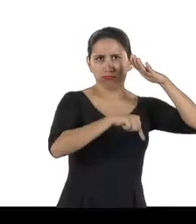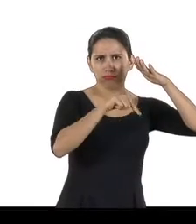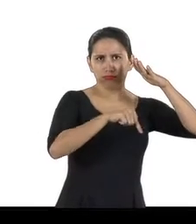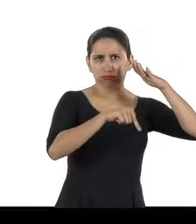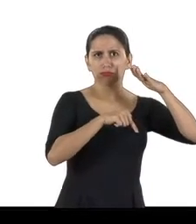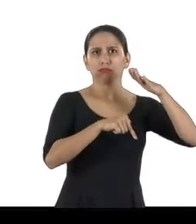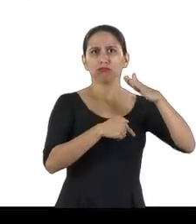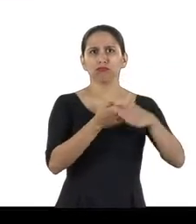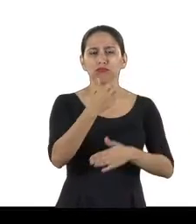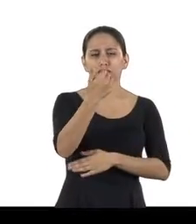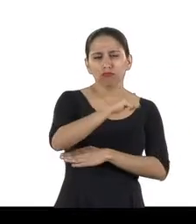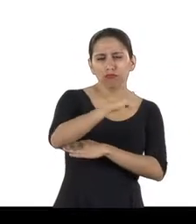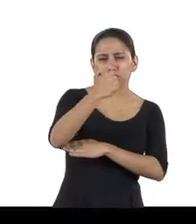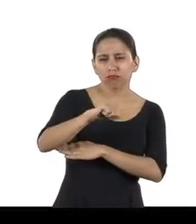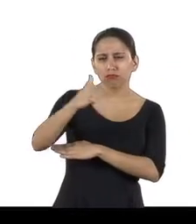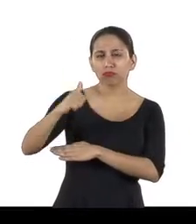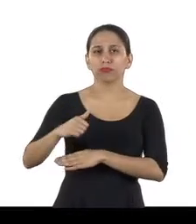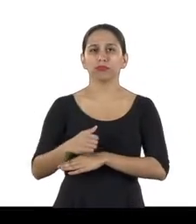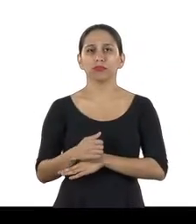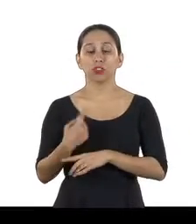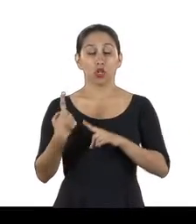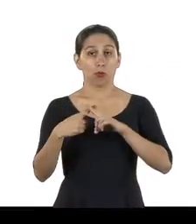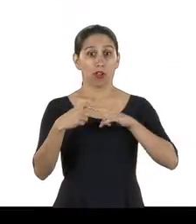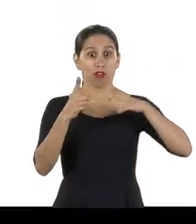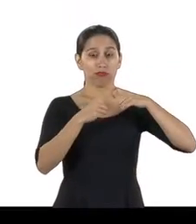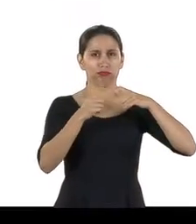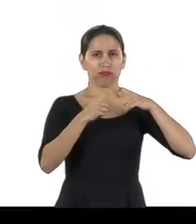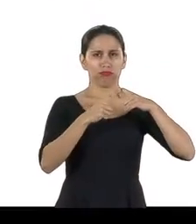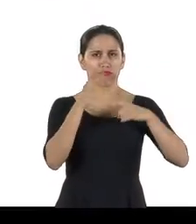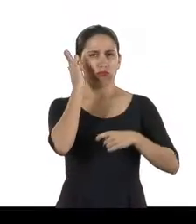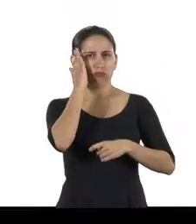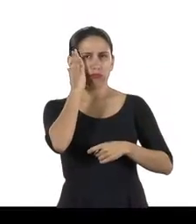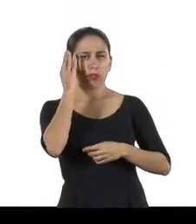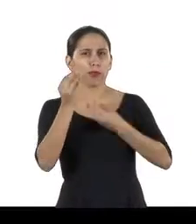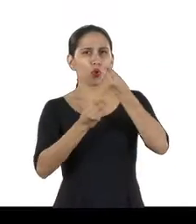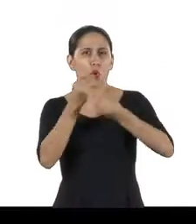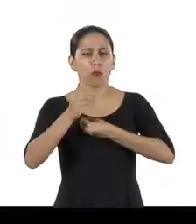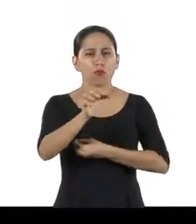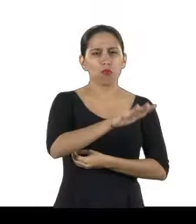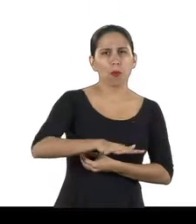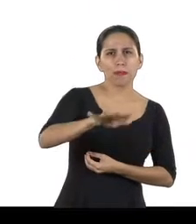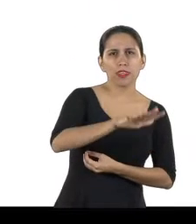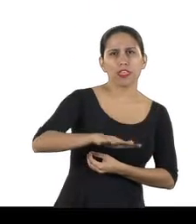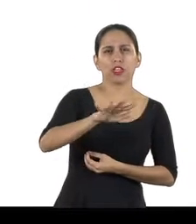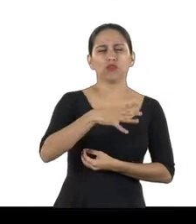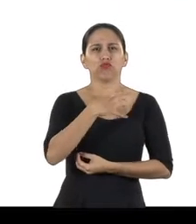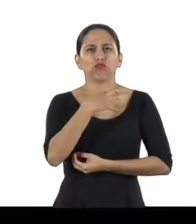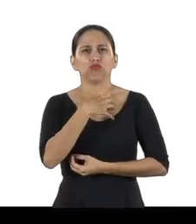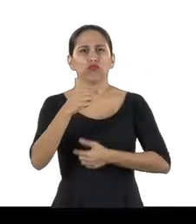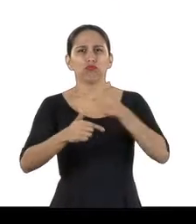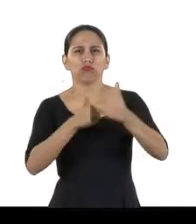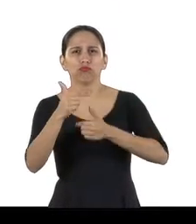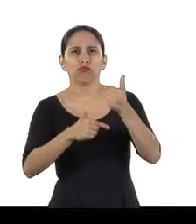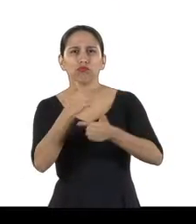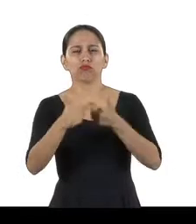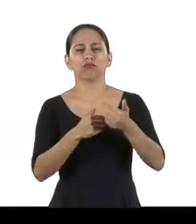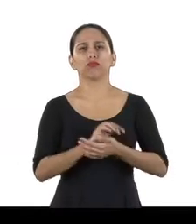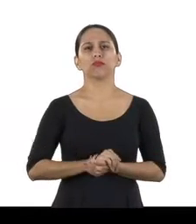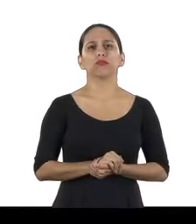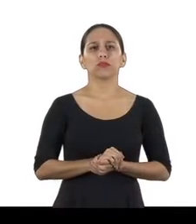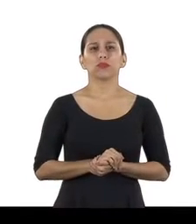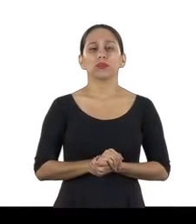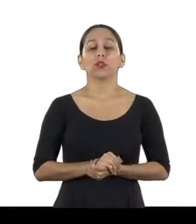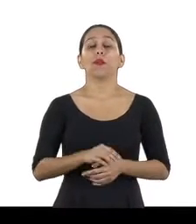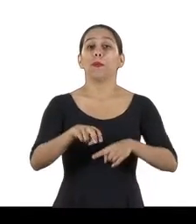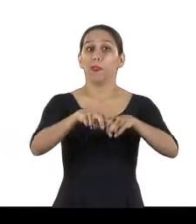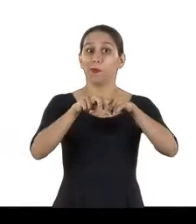O ambiente e as condições de trabalho são levados em conta na hora de preservar a saúde de cada um. Por